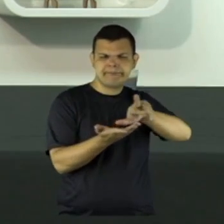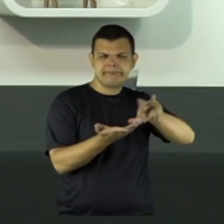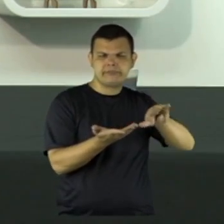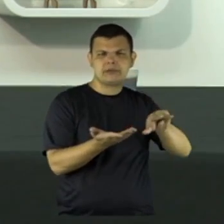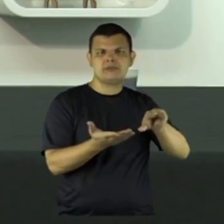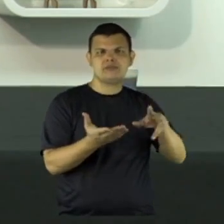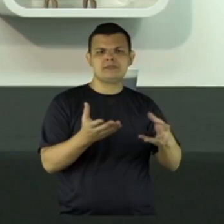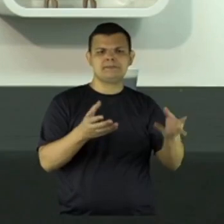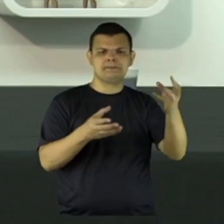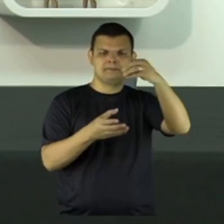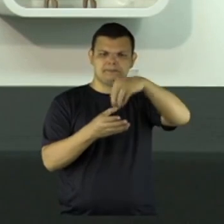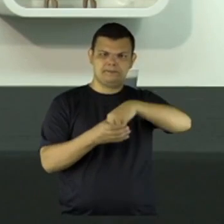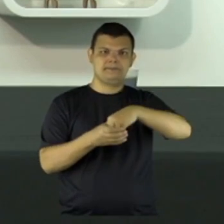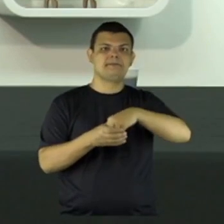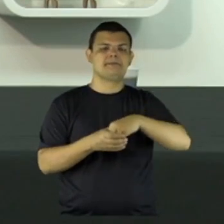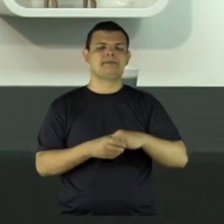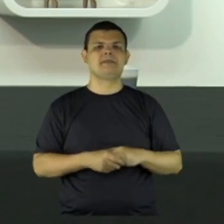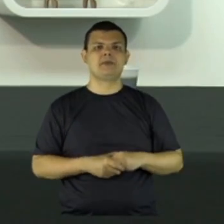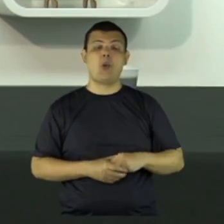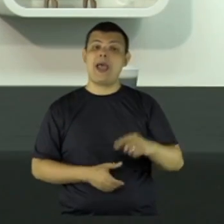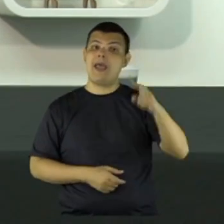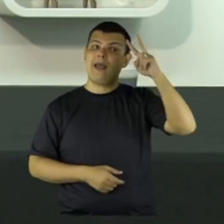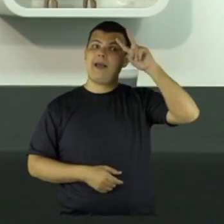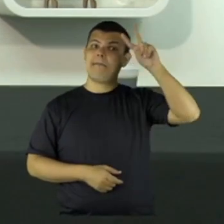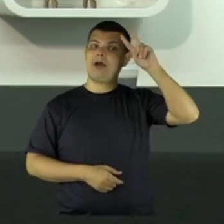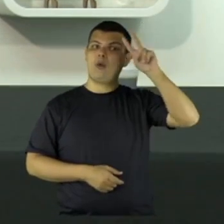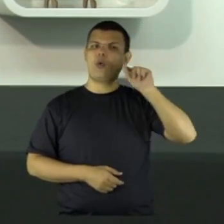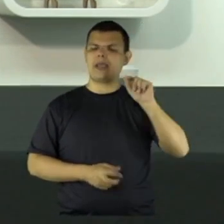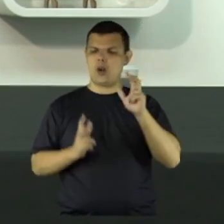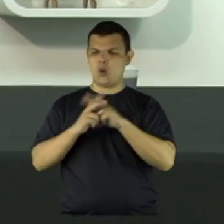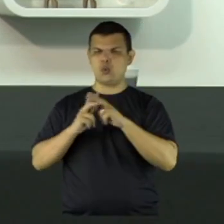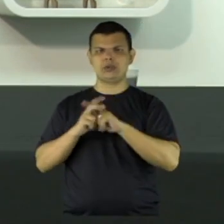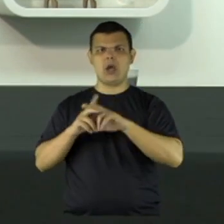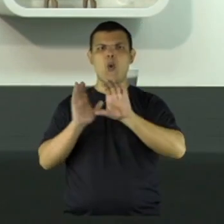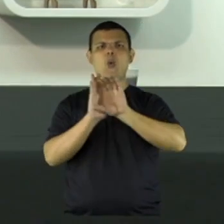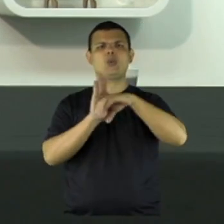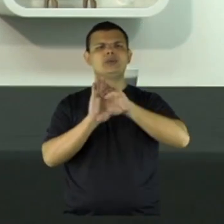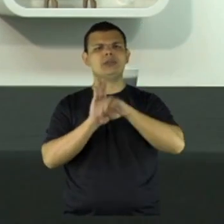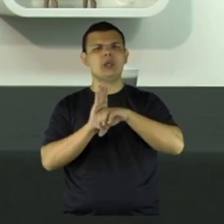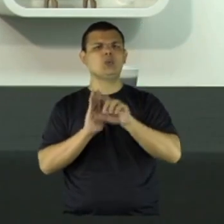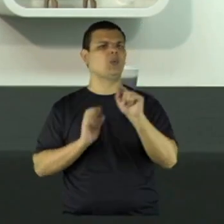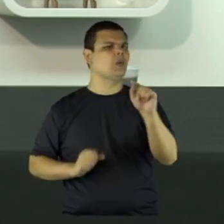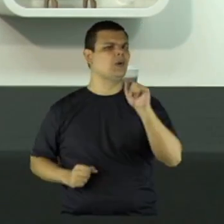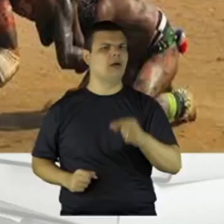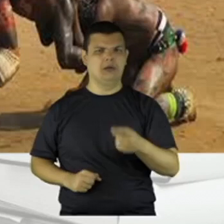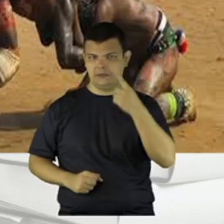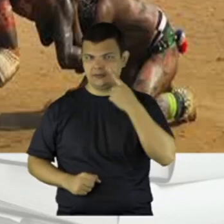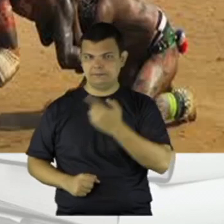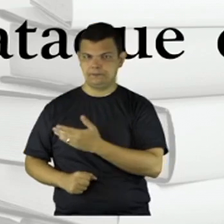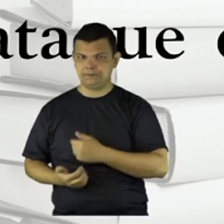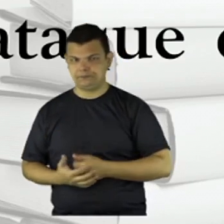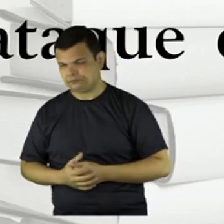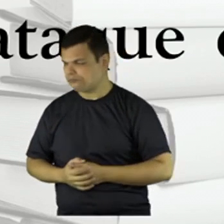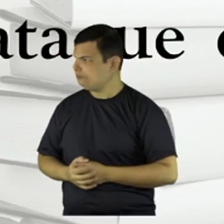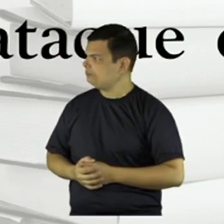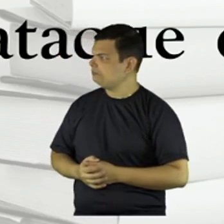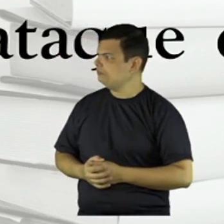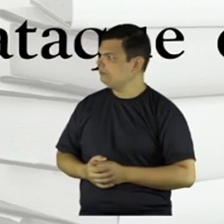vamos relembrar o que é uma luta, o conceito de luta. Vamos voltar aqui para a tela.